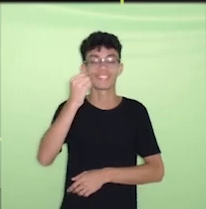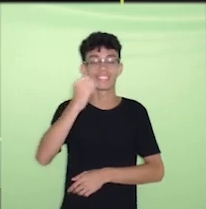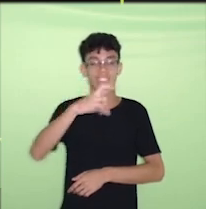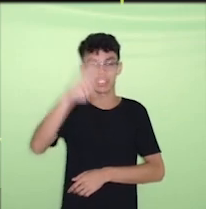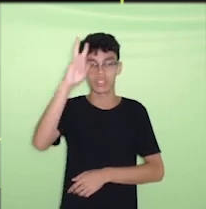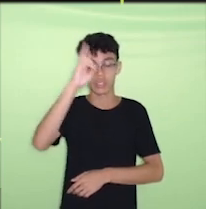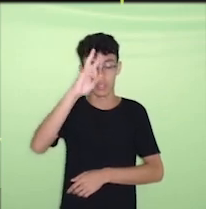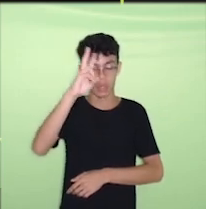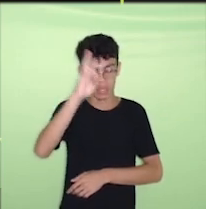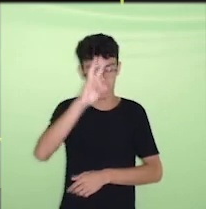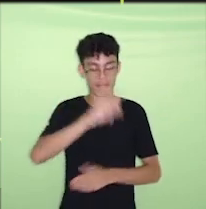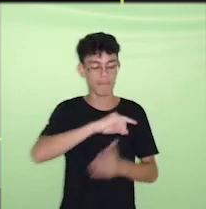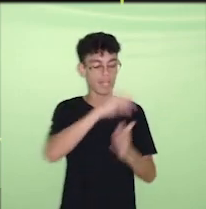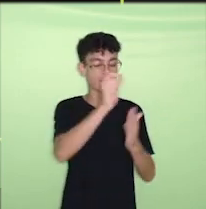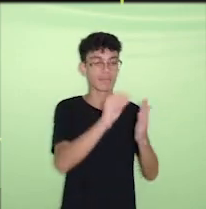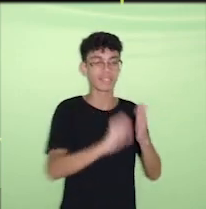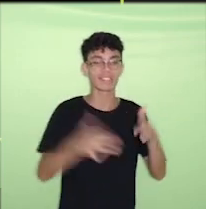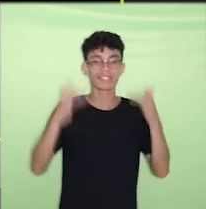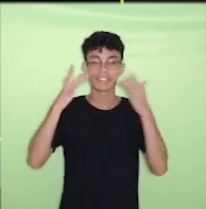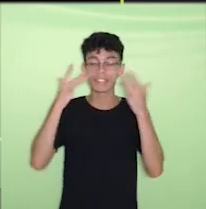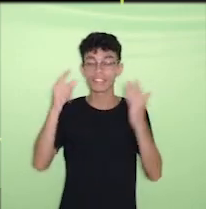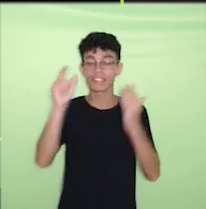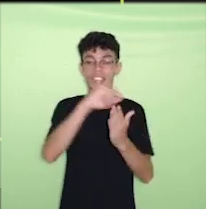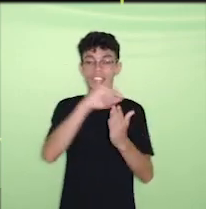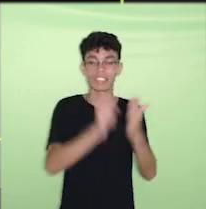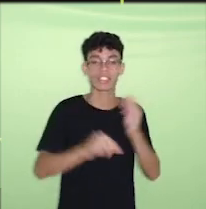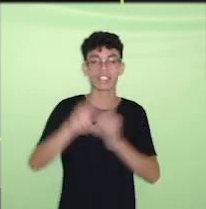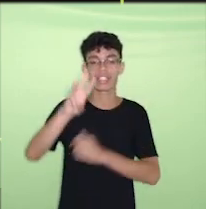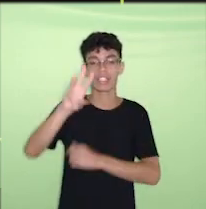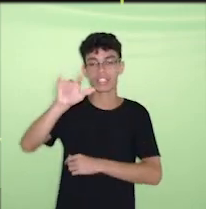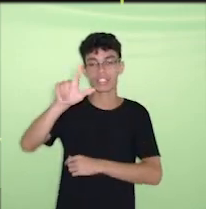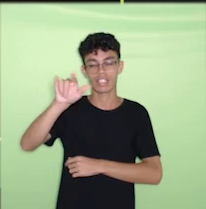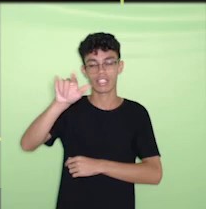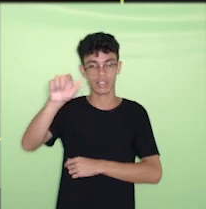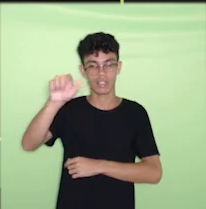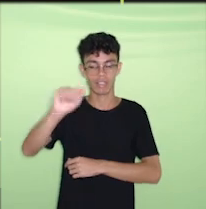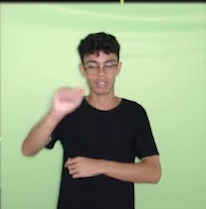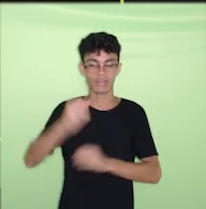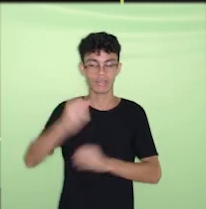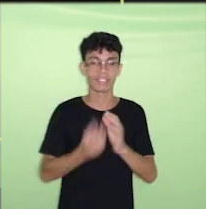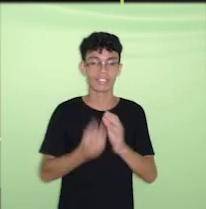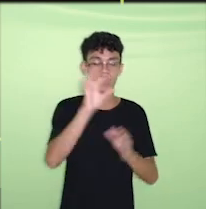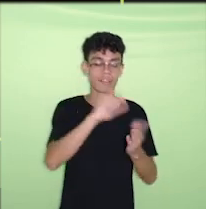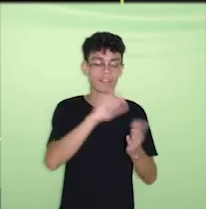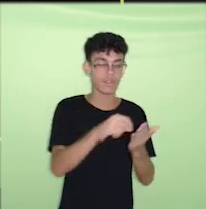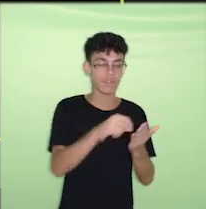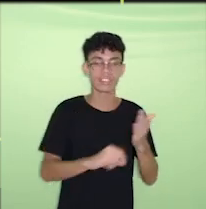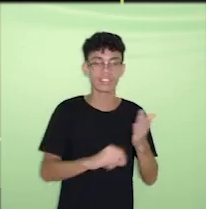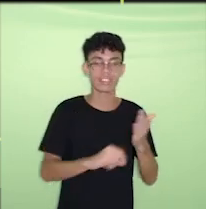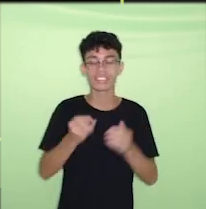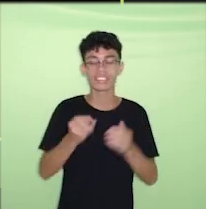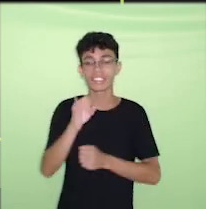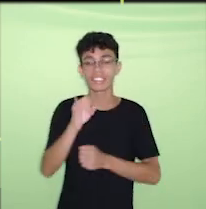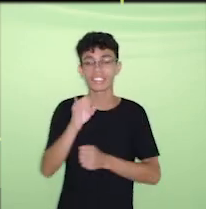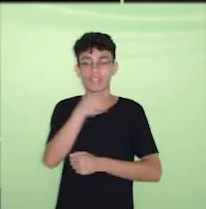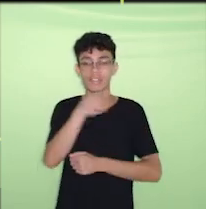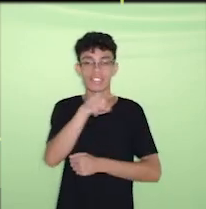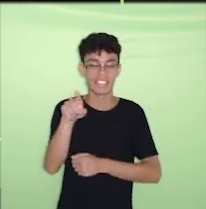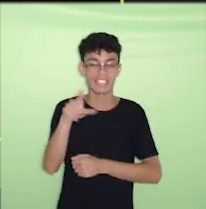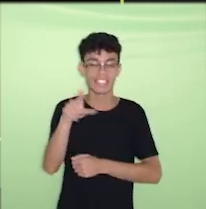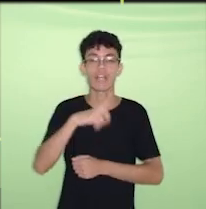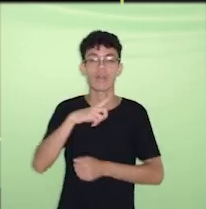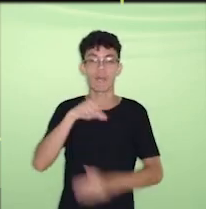né, espetáculos teatrais escritos pela Hilda. Então é isso. Se tiver